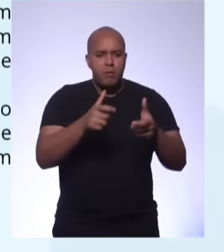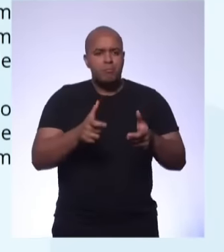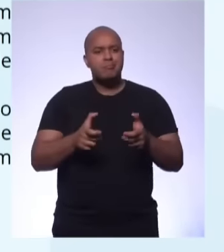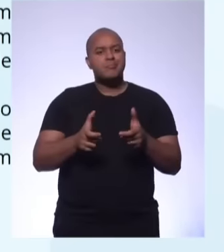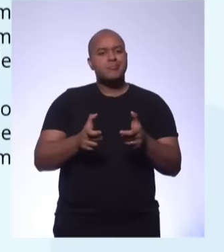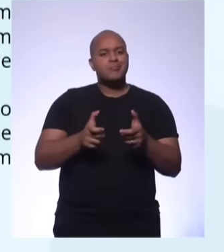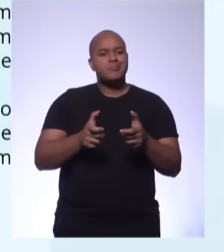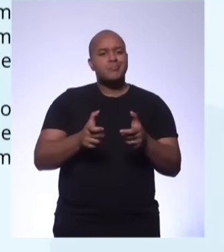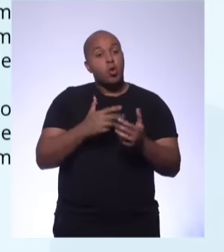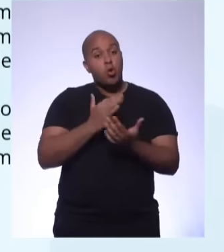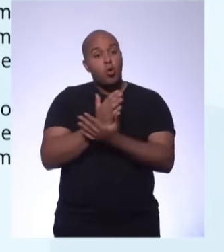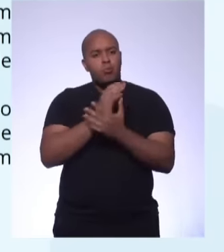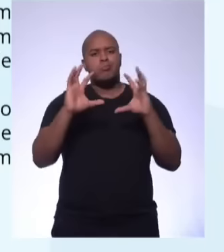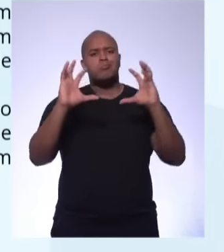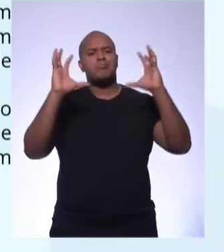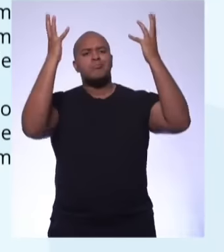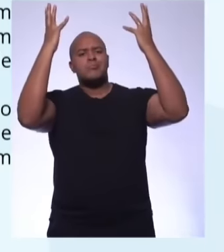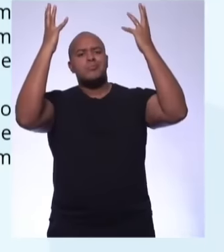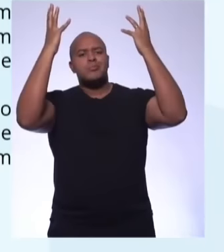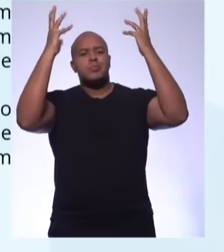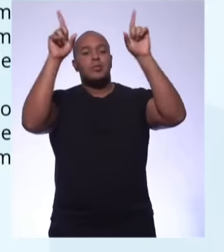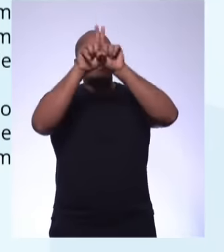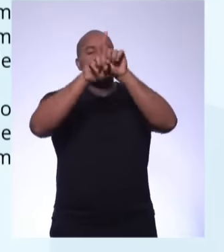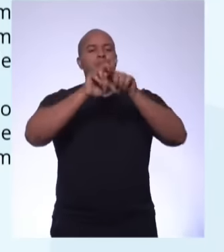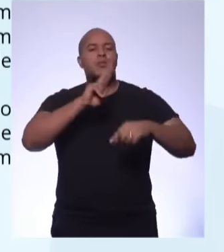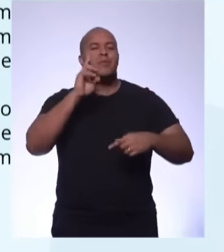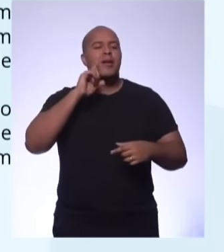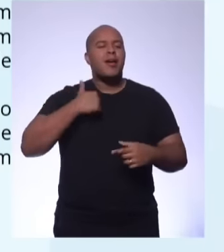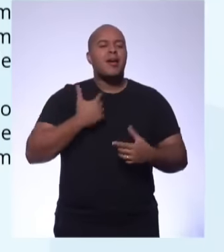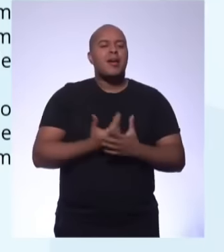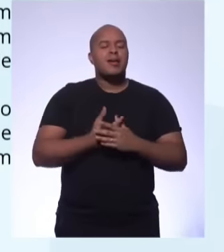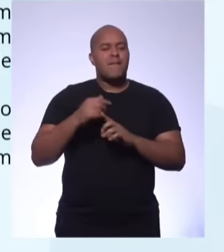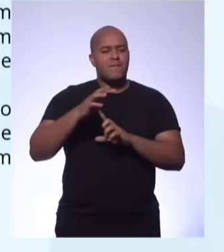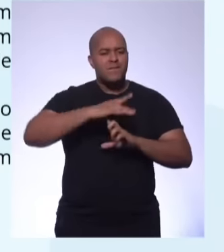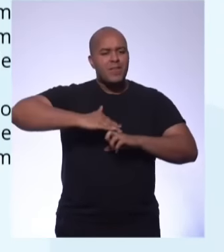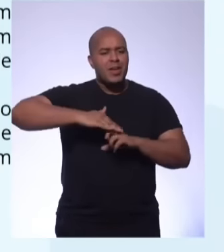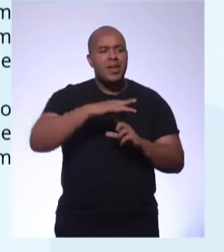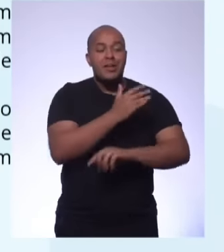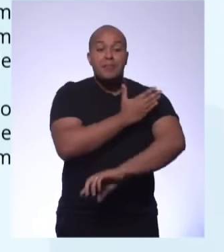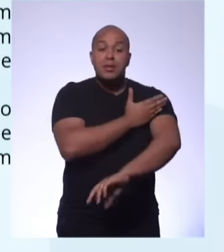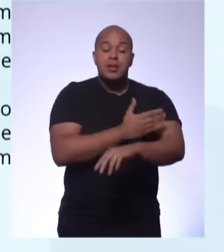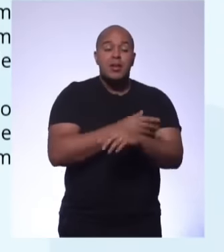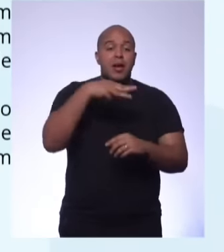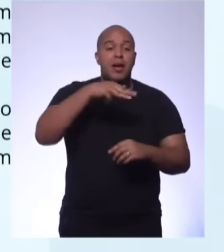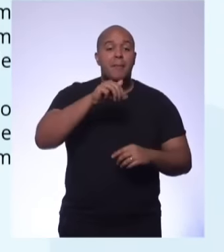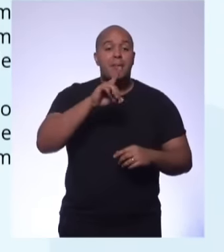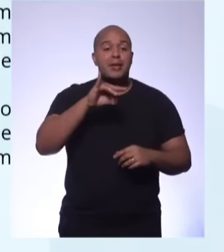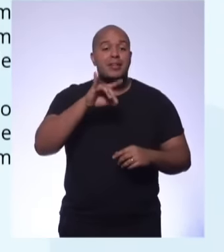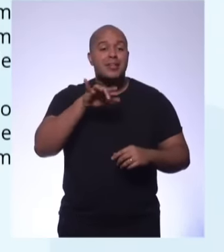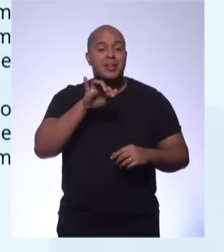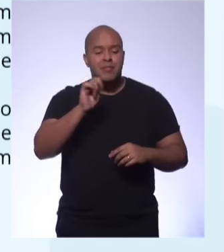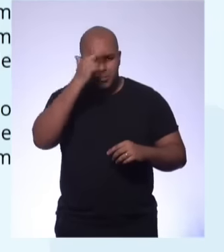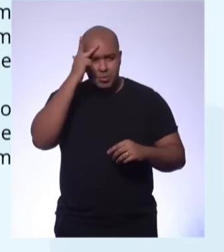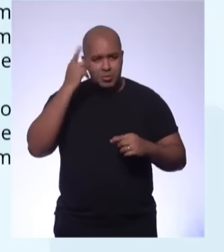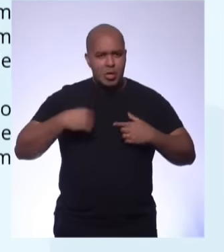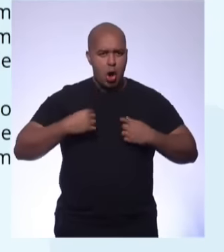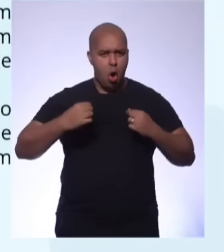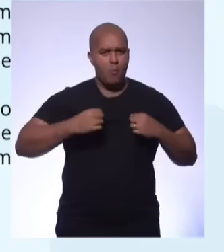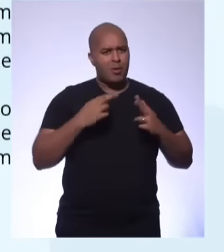jogos, grandes eventos, como as chamadas feiras medievais com os